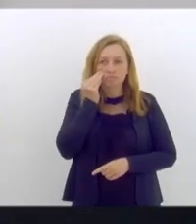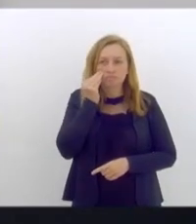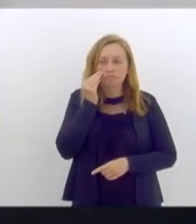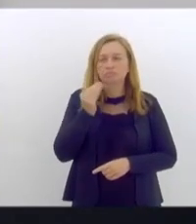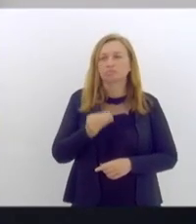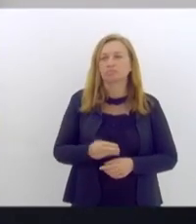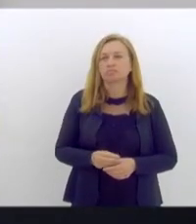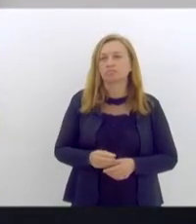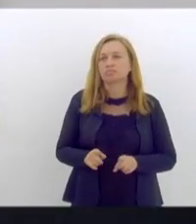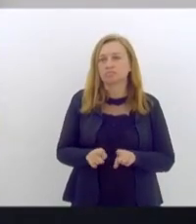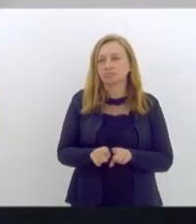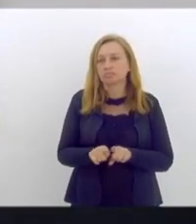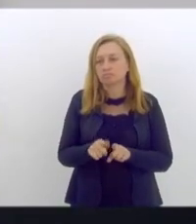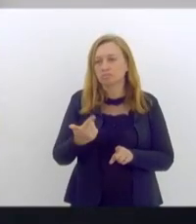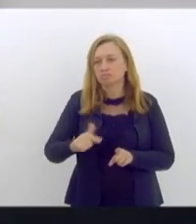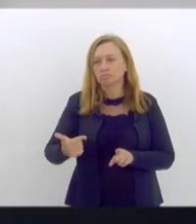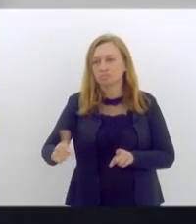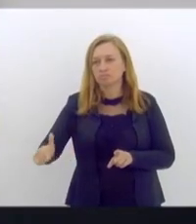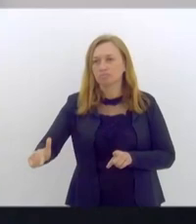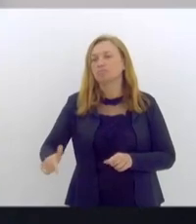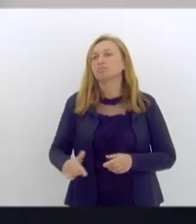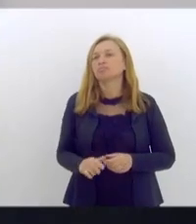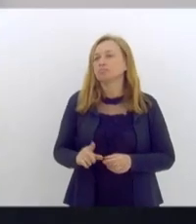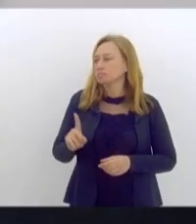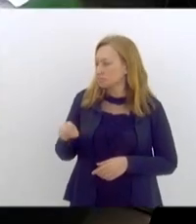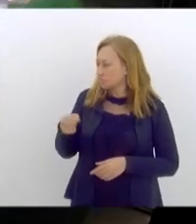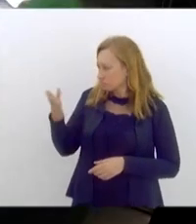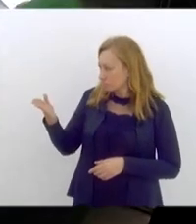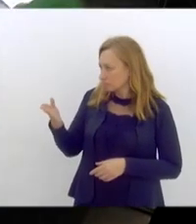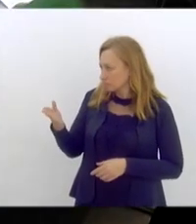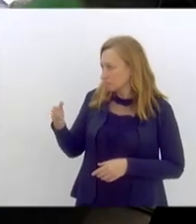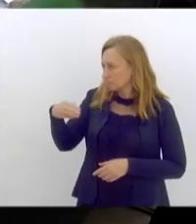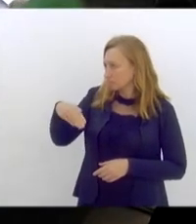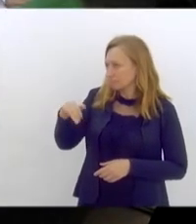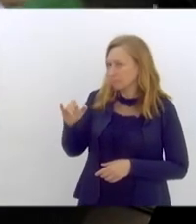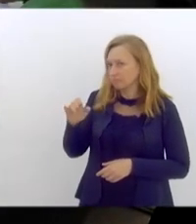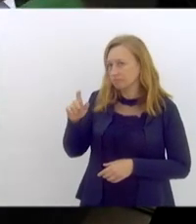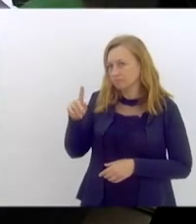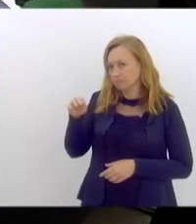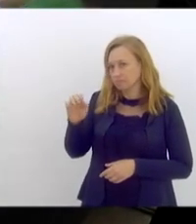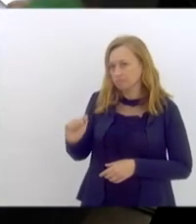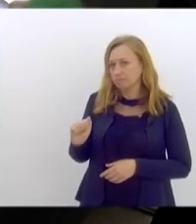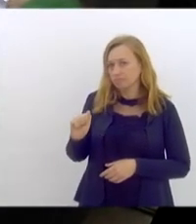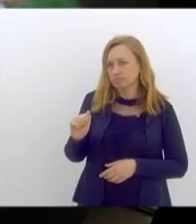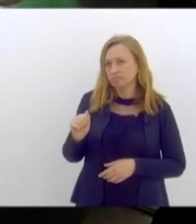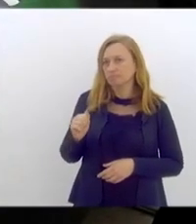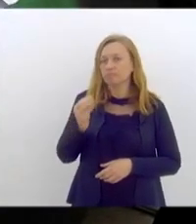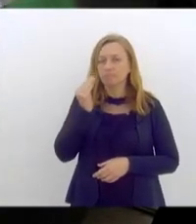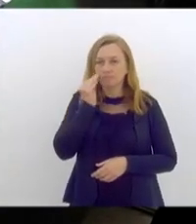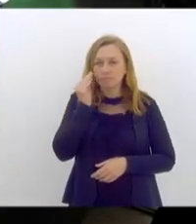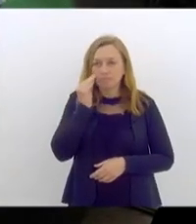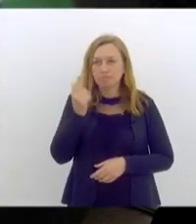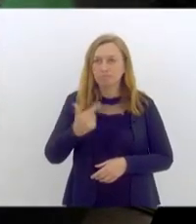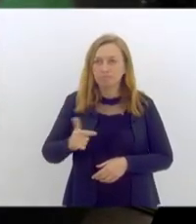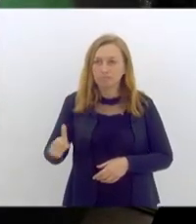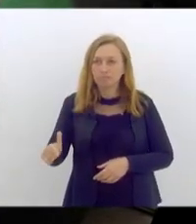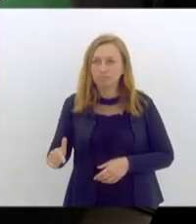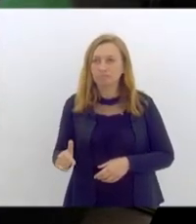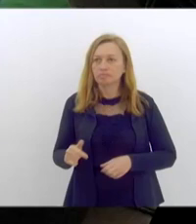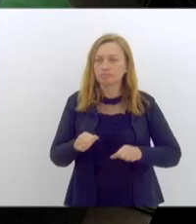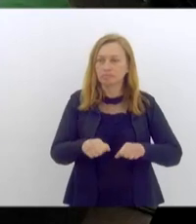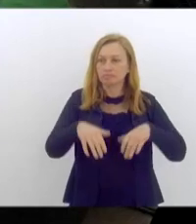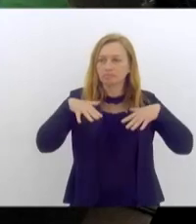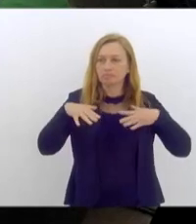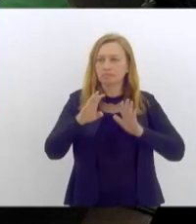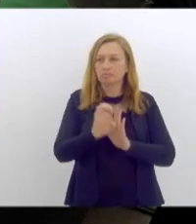também repetiu né Milena a Mônica repetiu e com uma emenda de plenário eu tenho